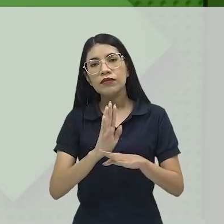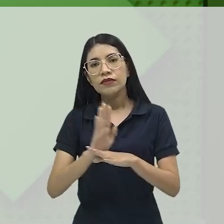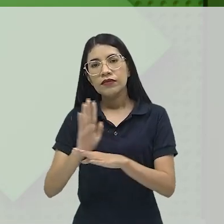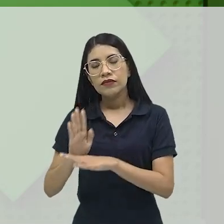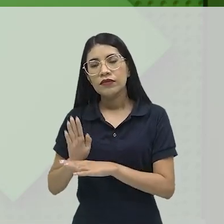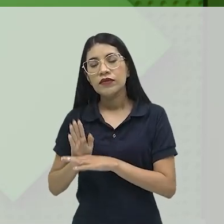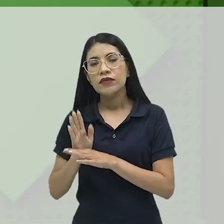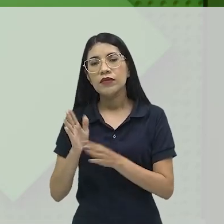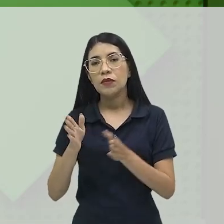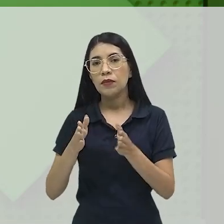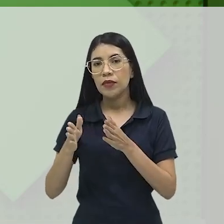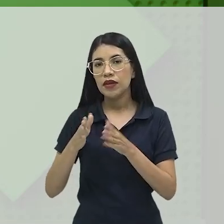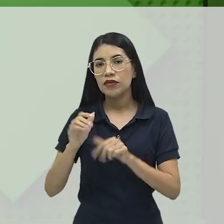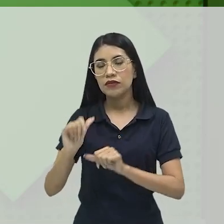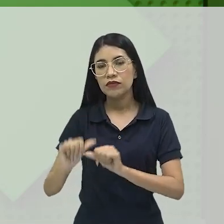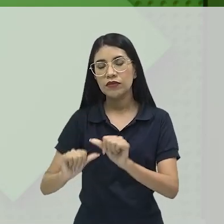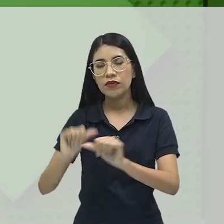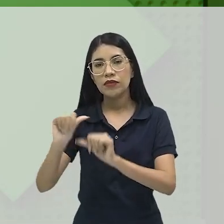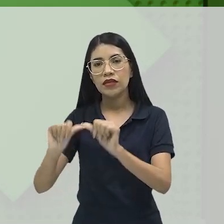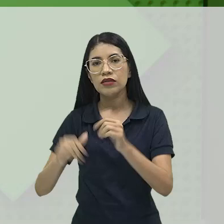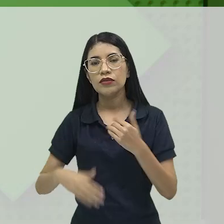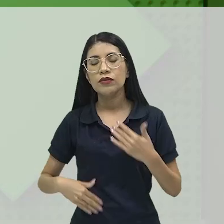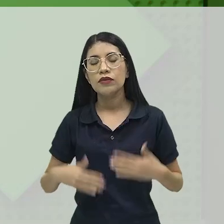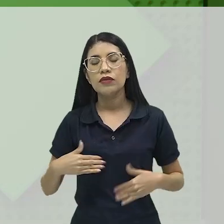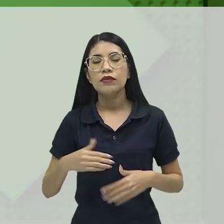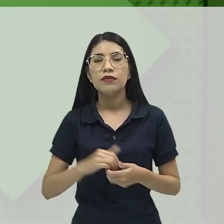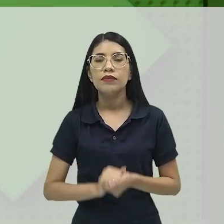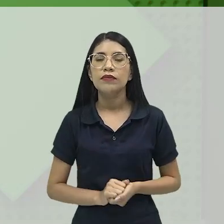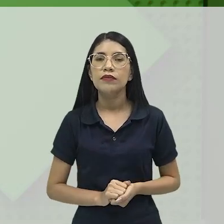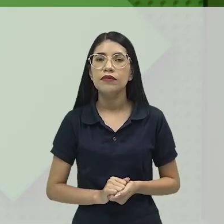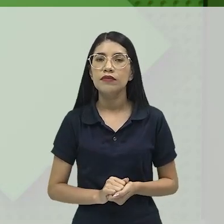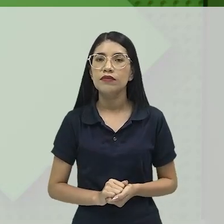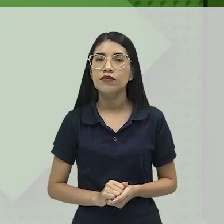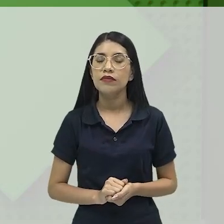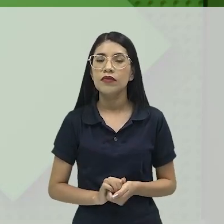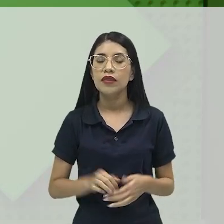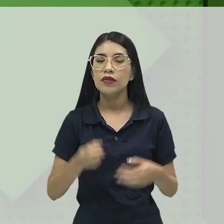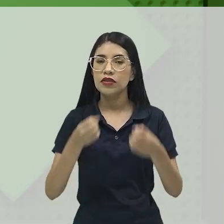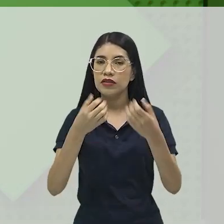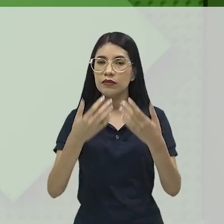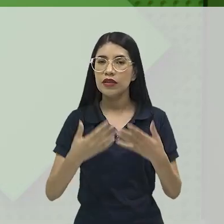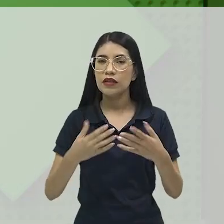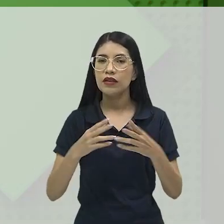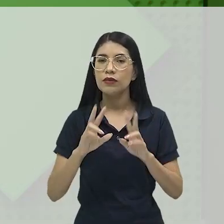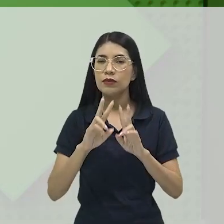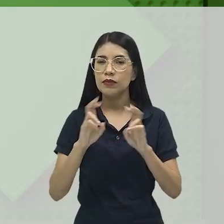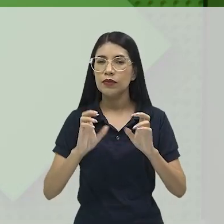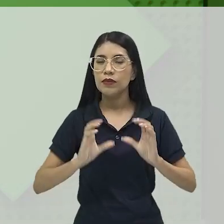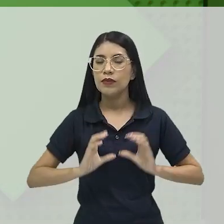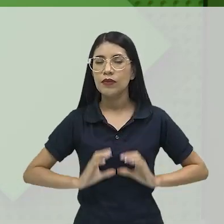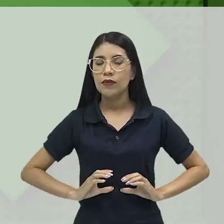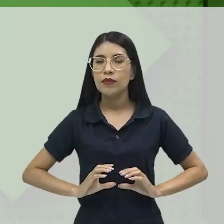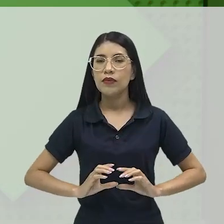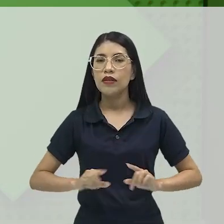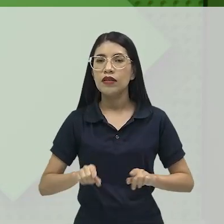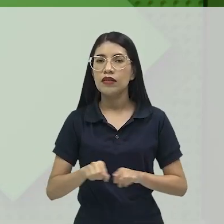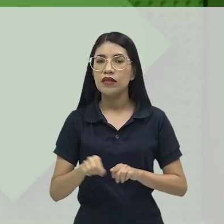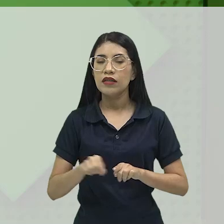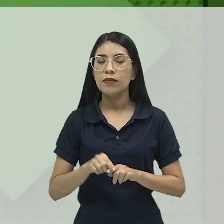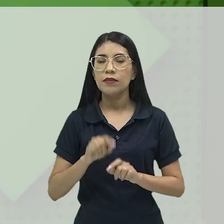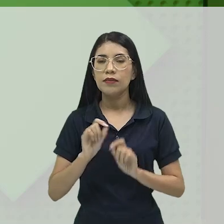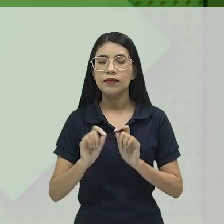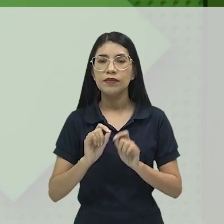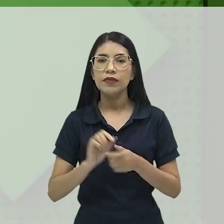nessa fase de transição, certo? E como a gente está falando aí de comportamento, né? A gente está falando de